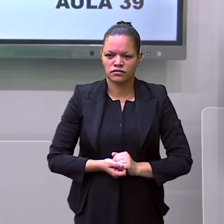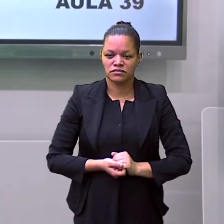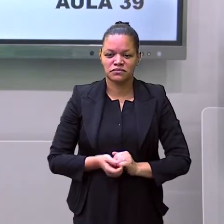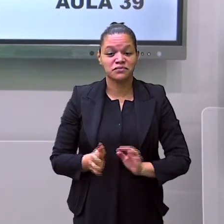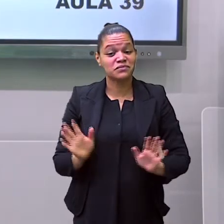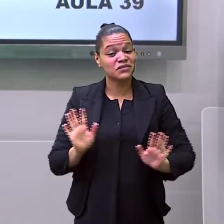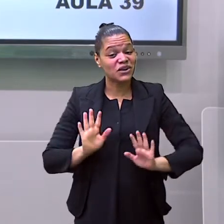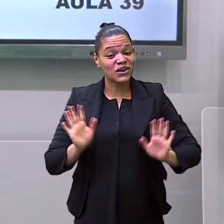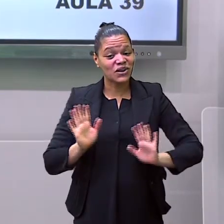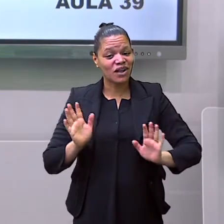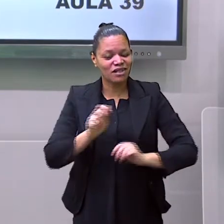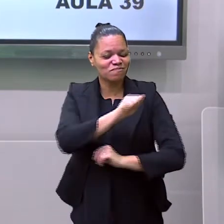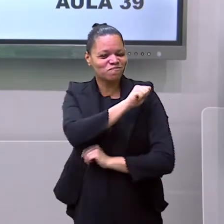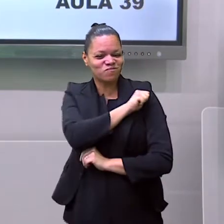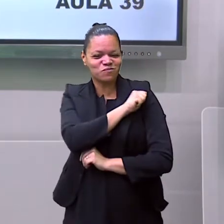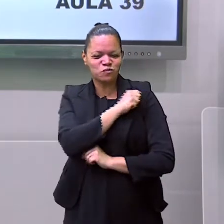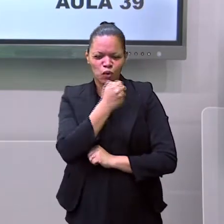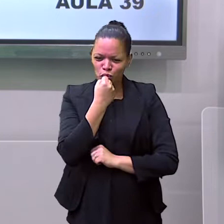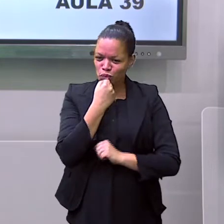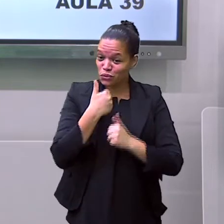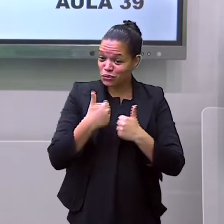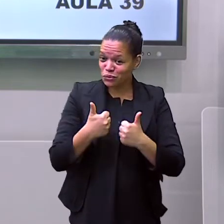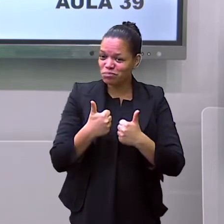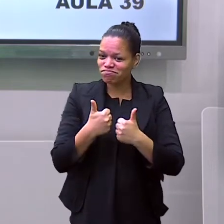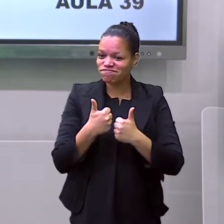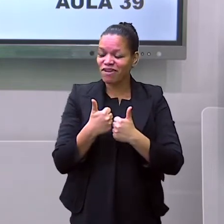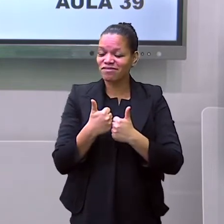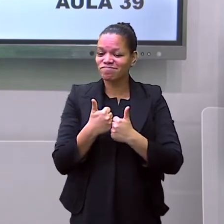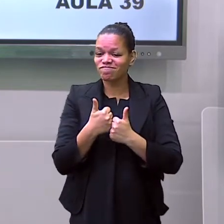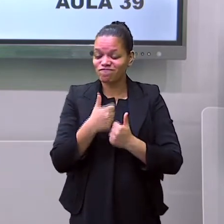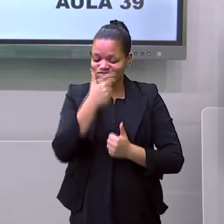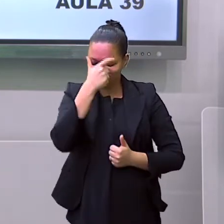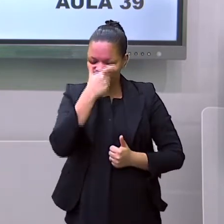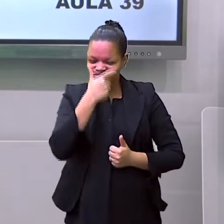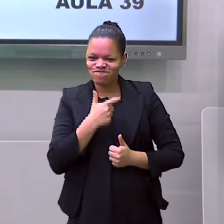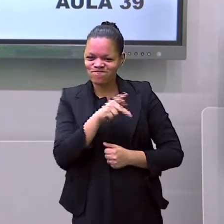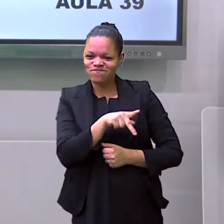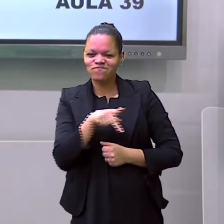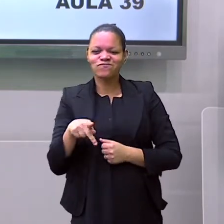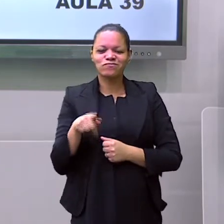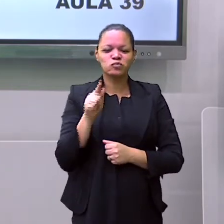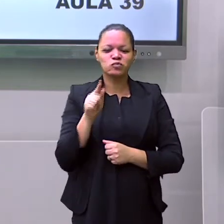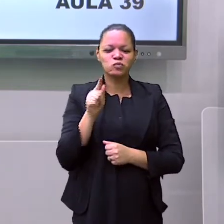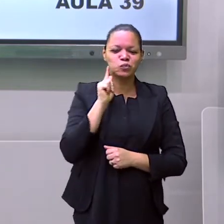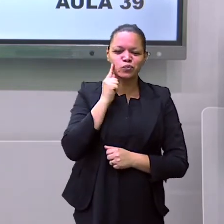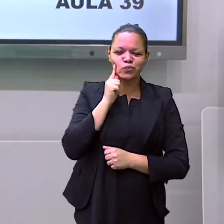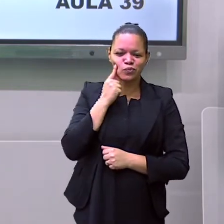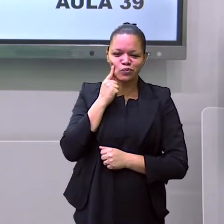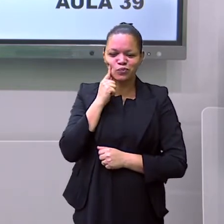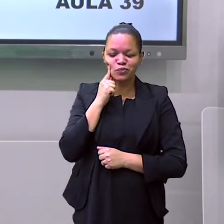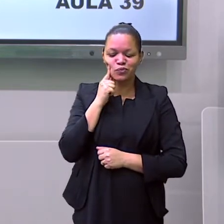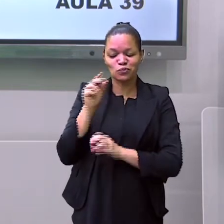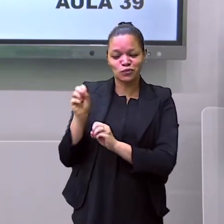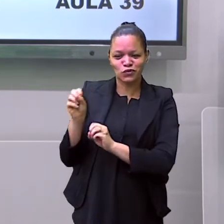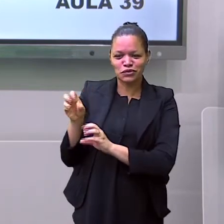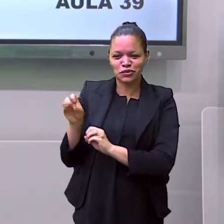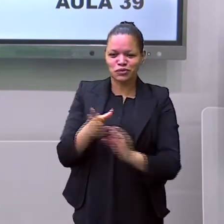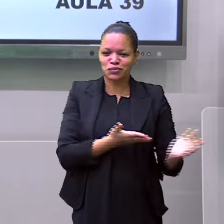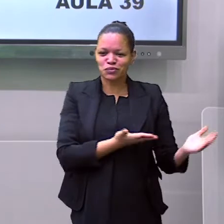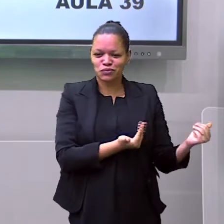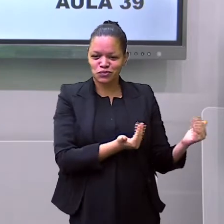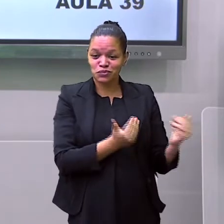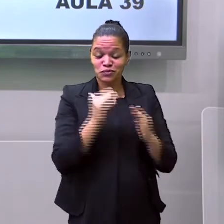Oi, estudantes, tudo bem? Espero que sim. Sou a professora Gisele da EJA. O assunto da nossa aula